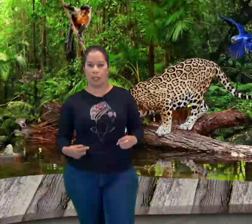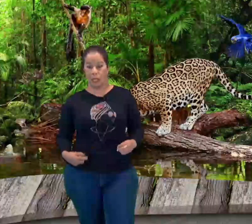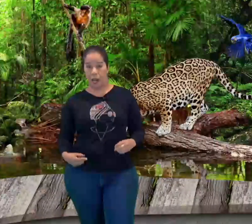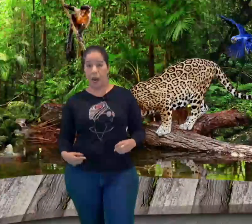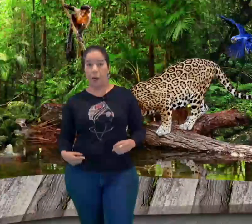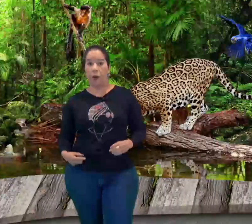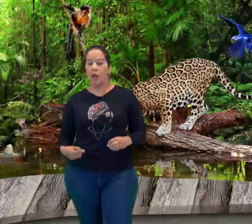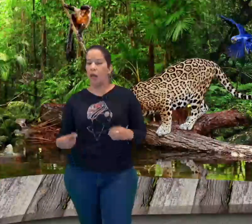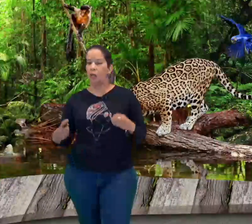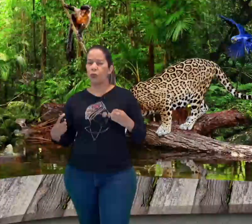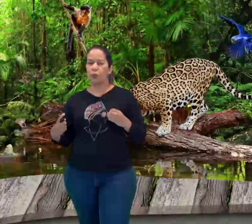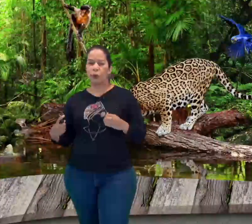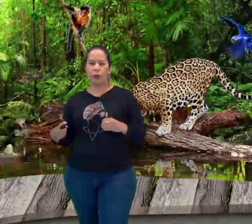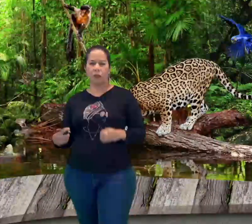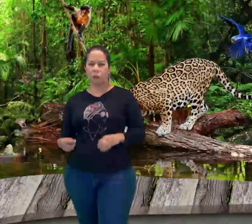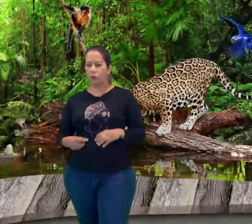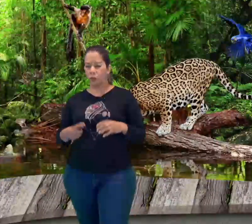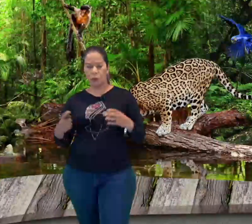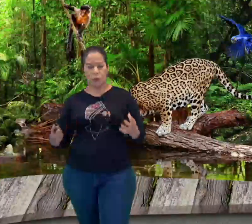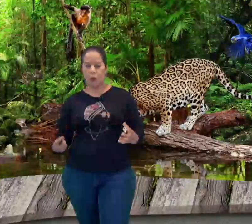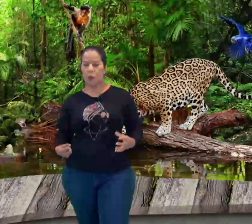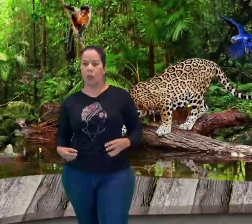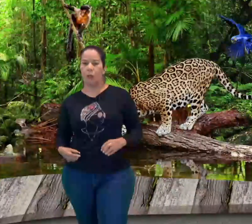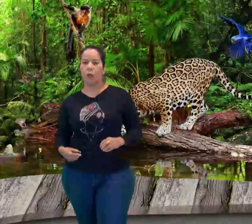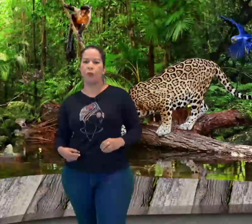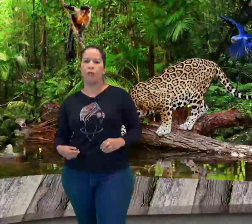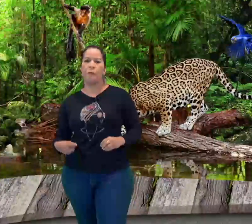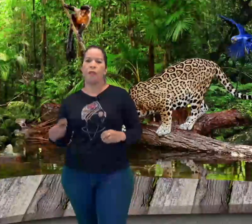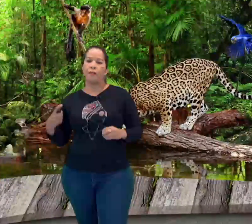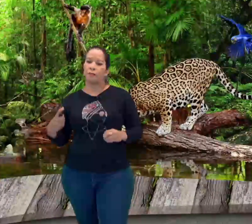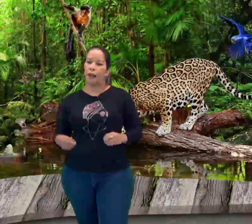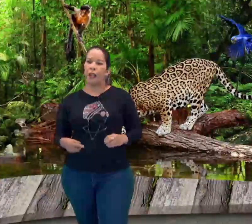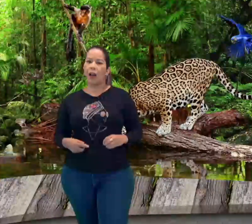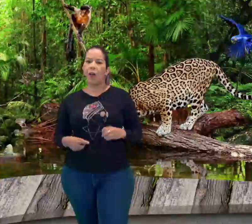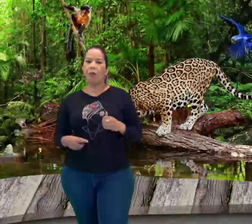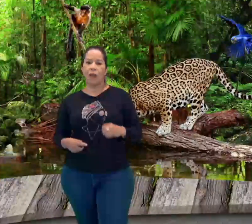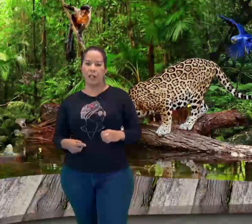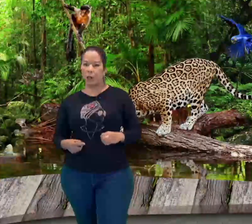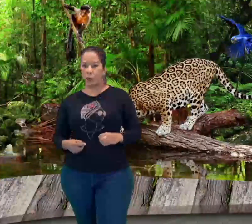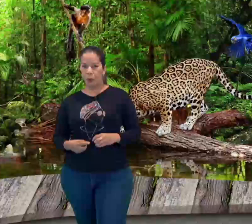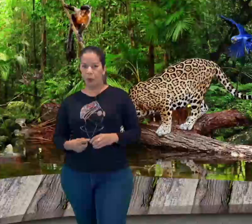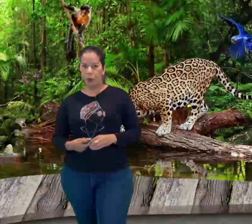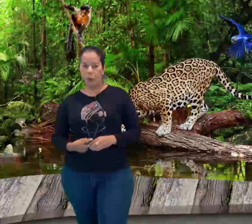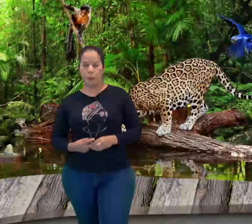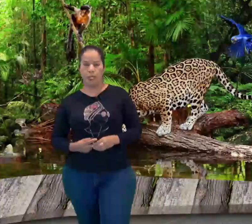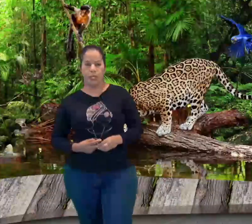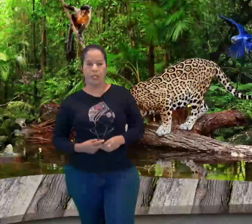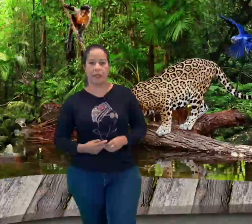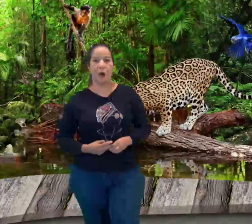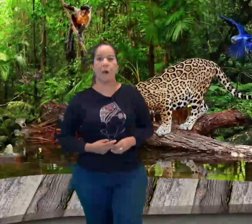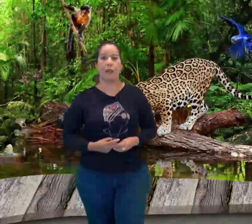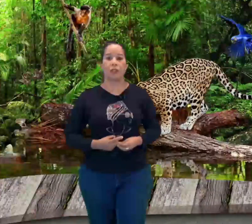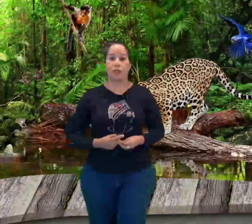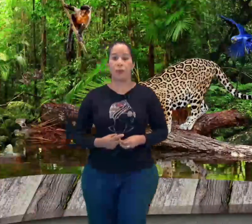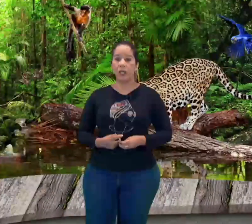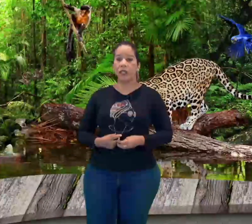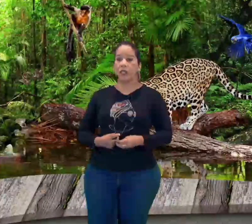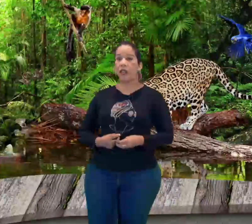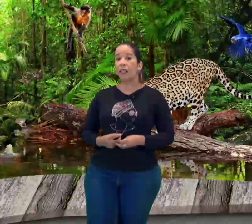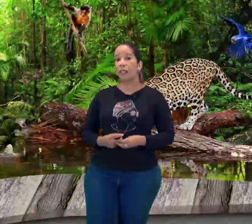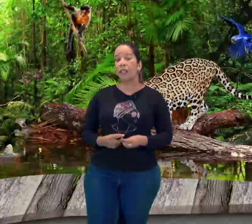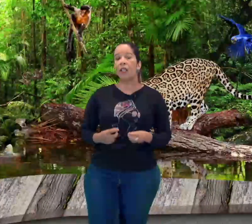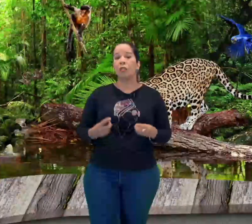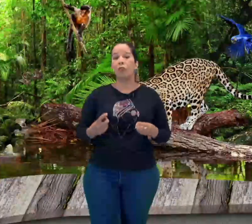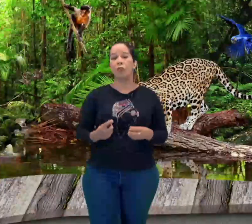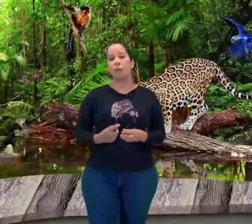todo o material. Surgiu alguma dúvida, vá lá, converse com o seu professor presencial para a gente poder